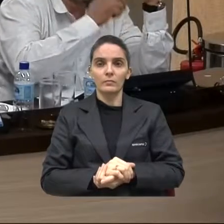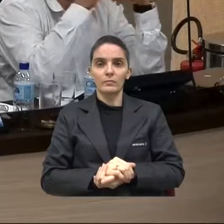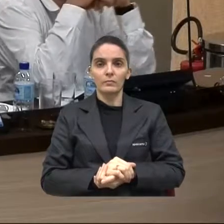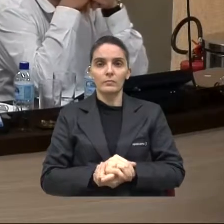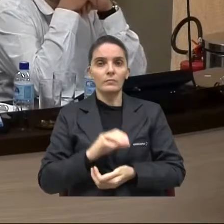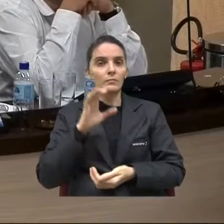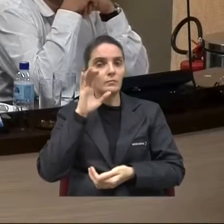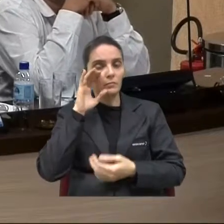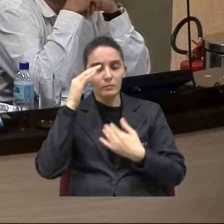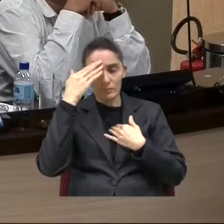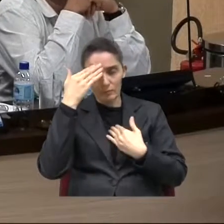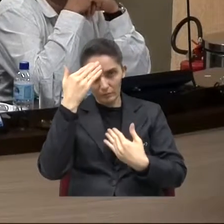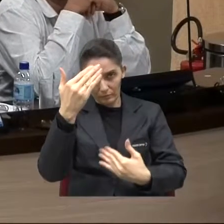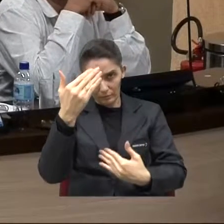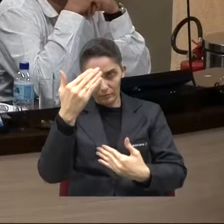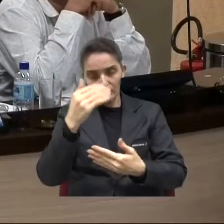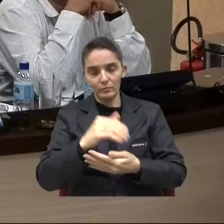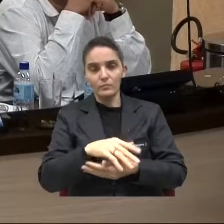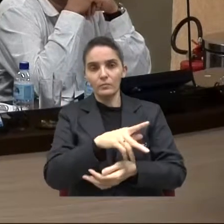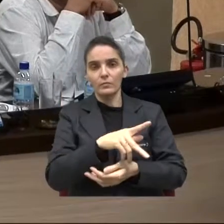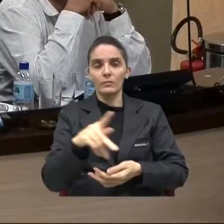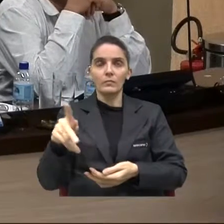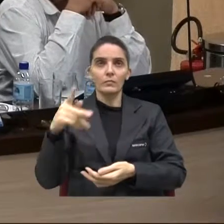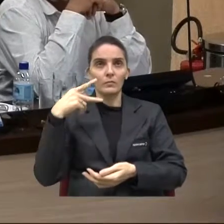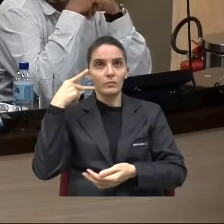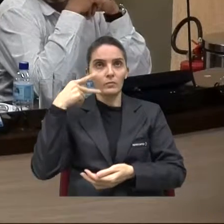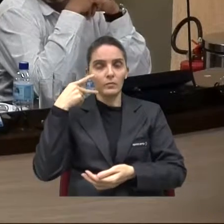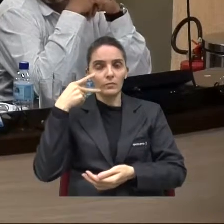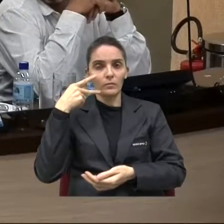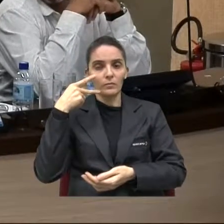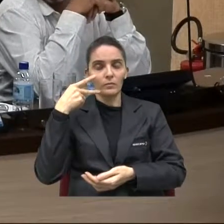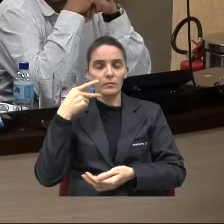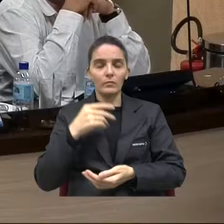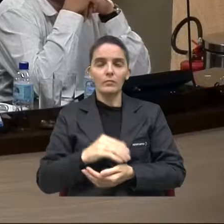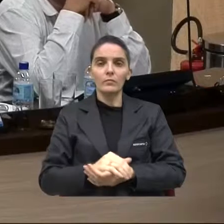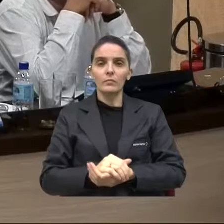Obrigado, vereador, pela parte, senhor presidente, nobres pares.